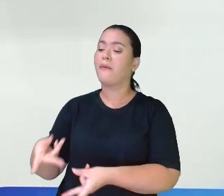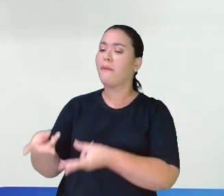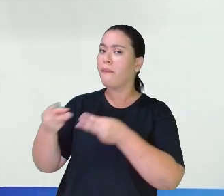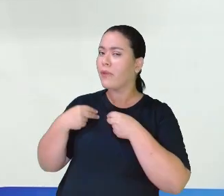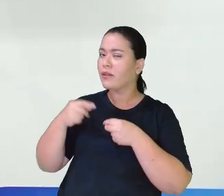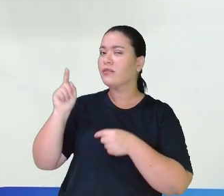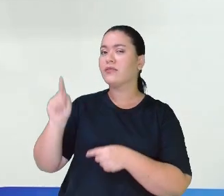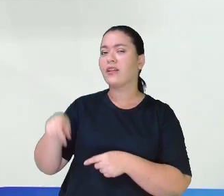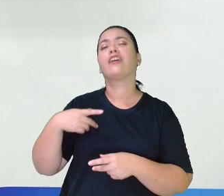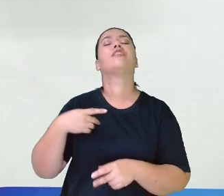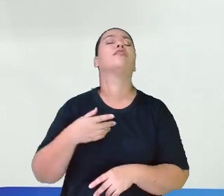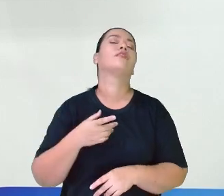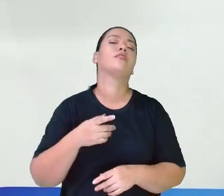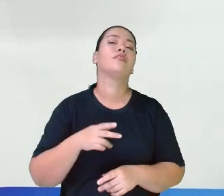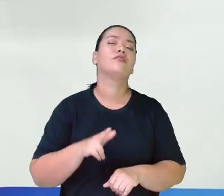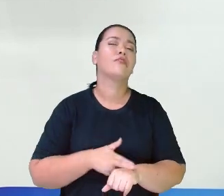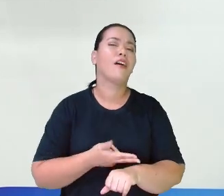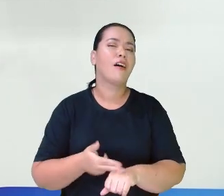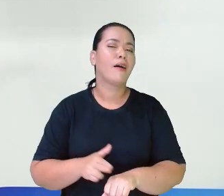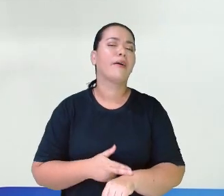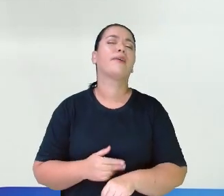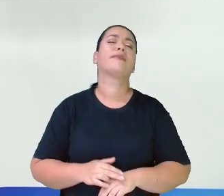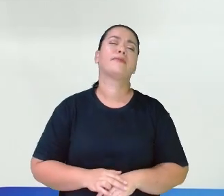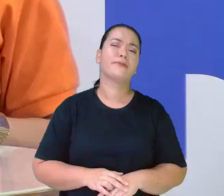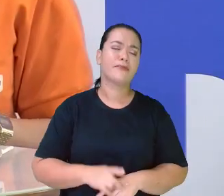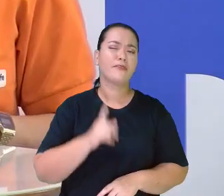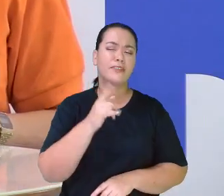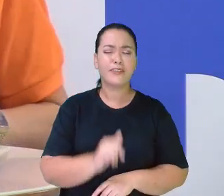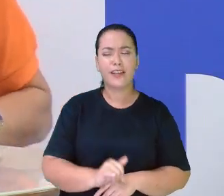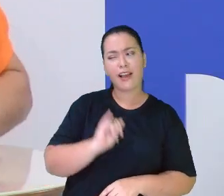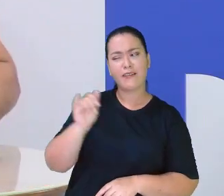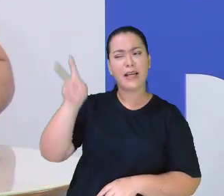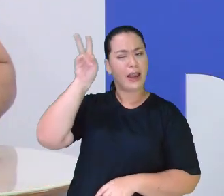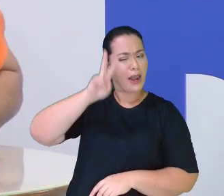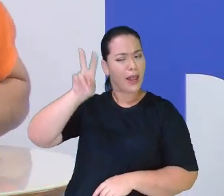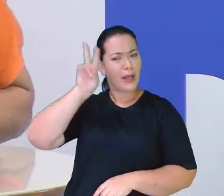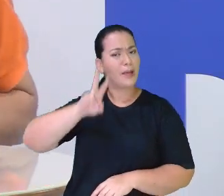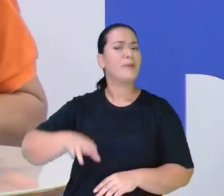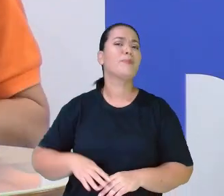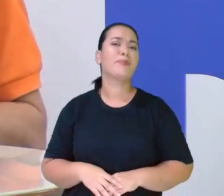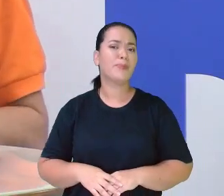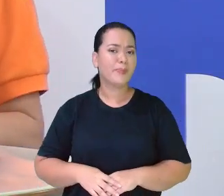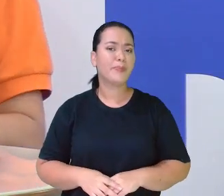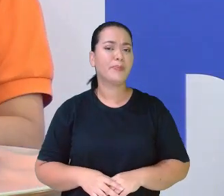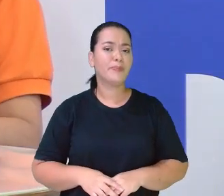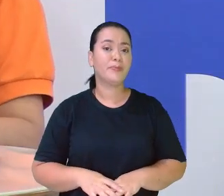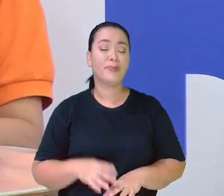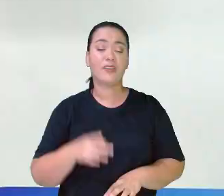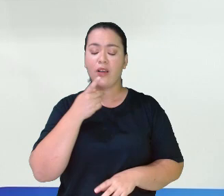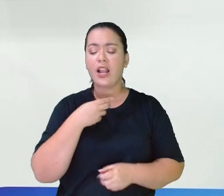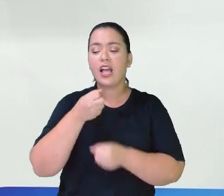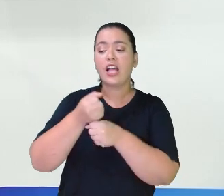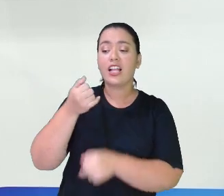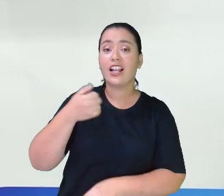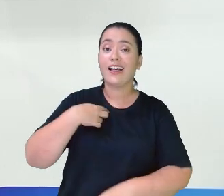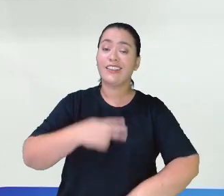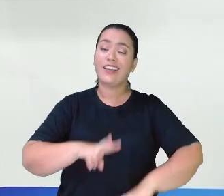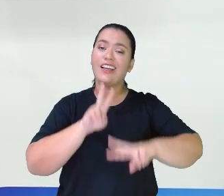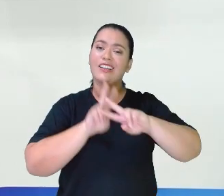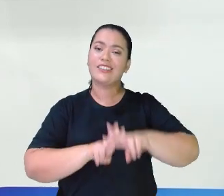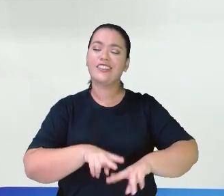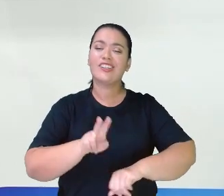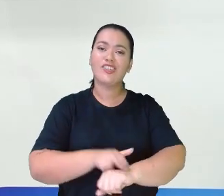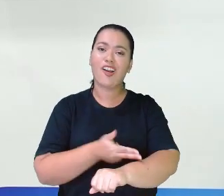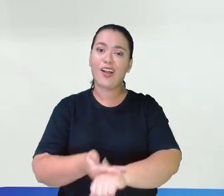de matemática que ela trabalhar frações. Vocês podem dar uma forcinha para a professora aí no chat. Com carinho. Coloquem aí no chat, hashtag